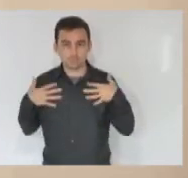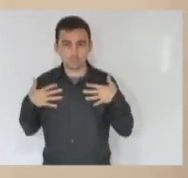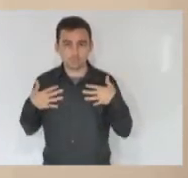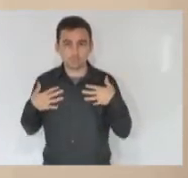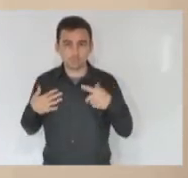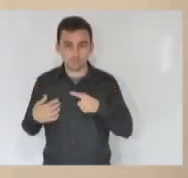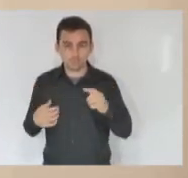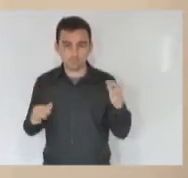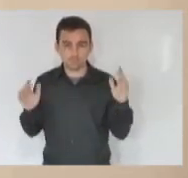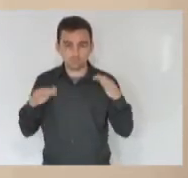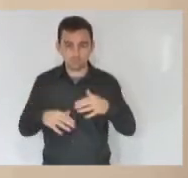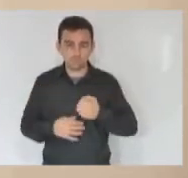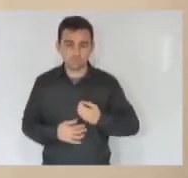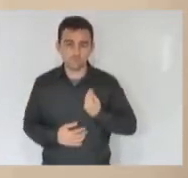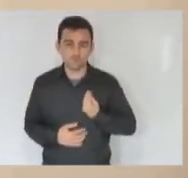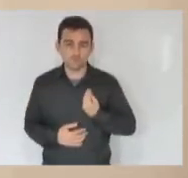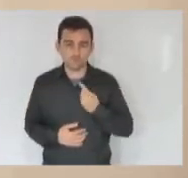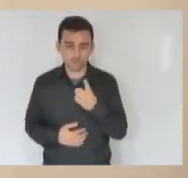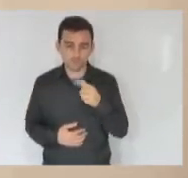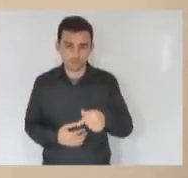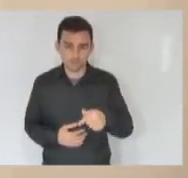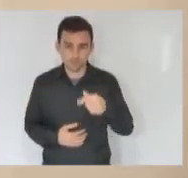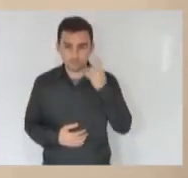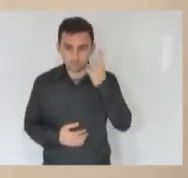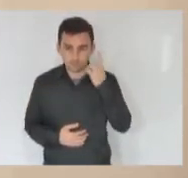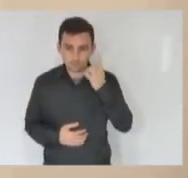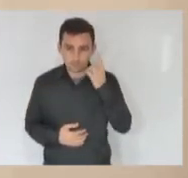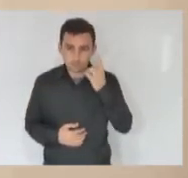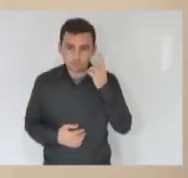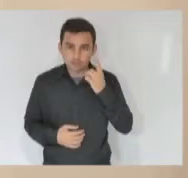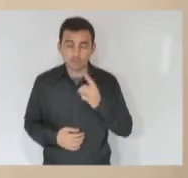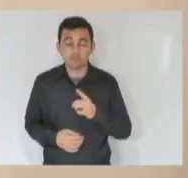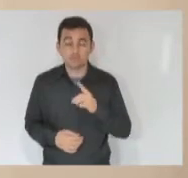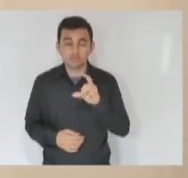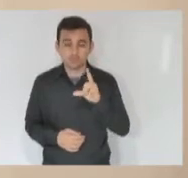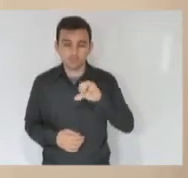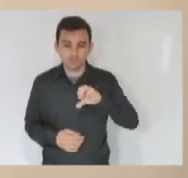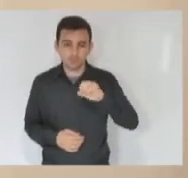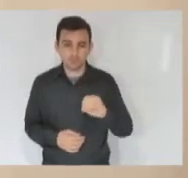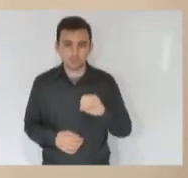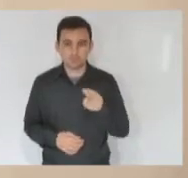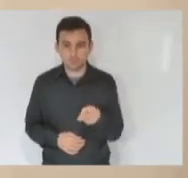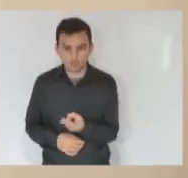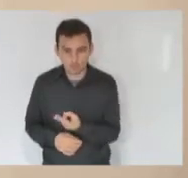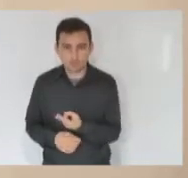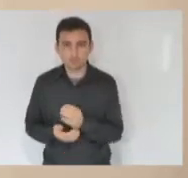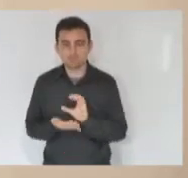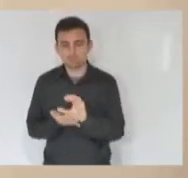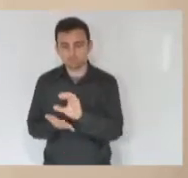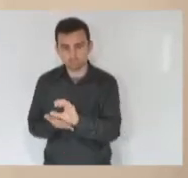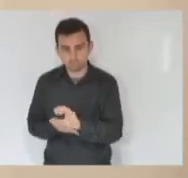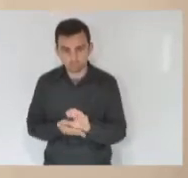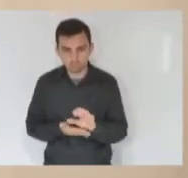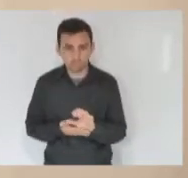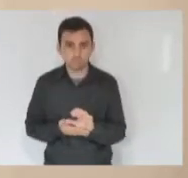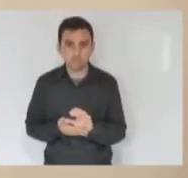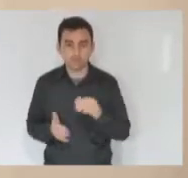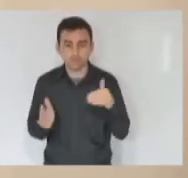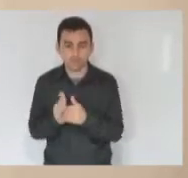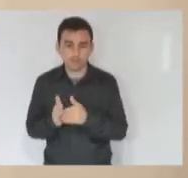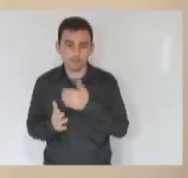17 parlamentares a liberação de 190 milhões para 110 hospitais filantrópicos até dezembro de